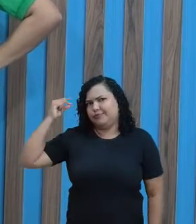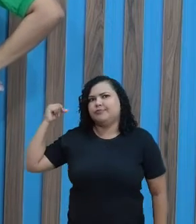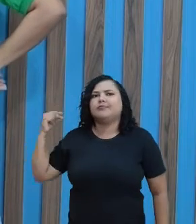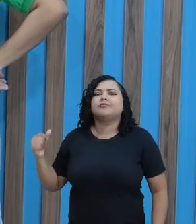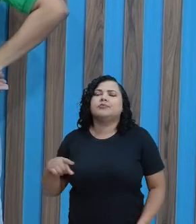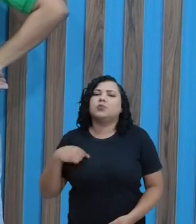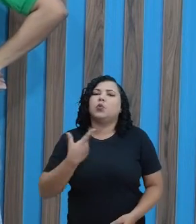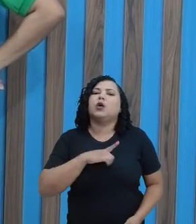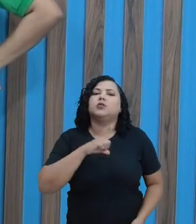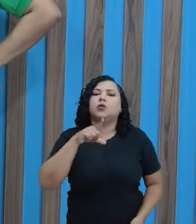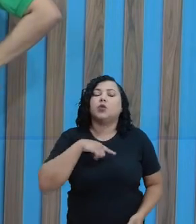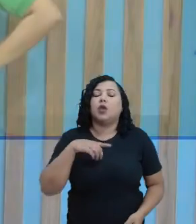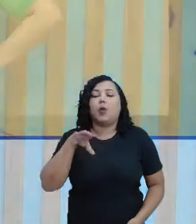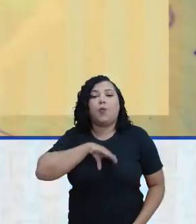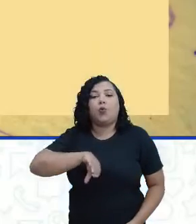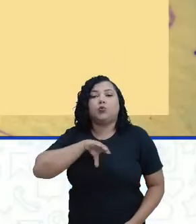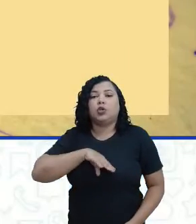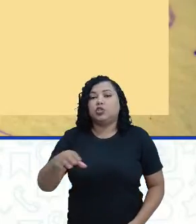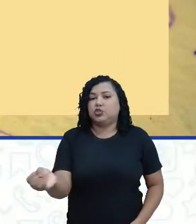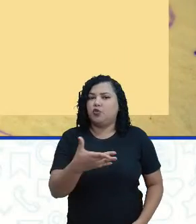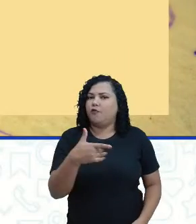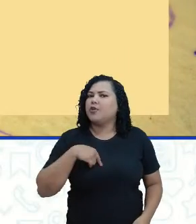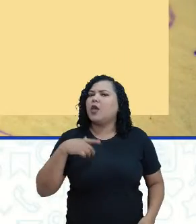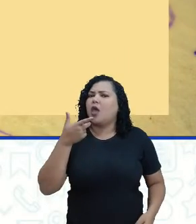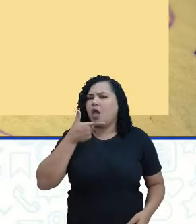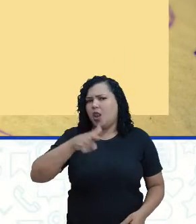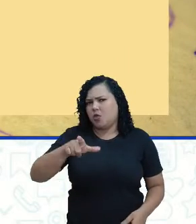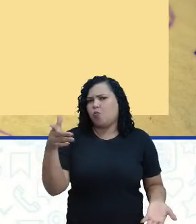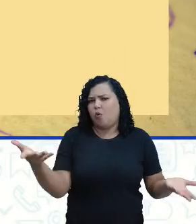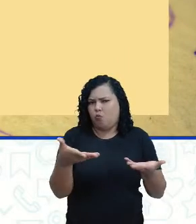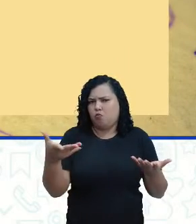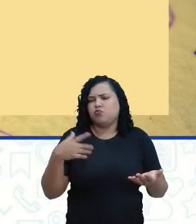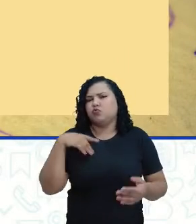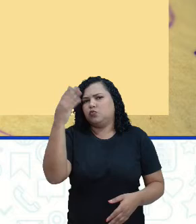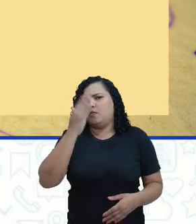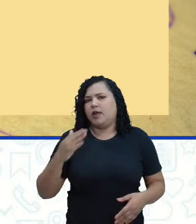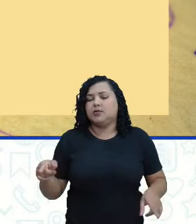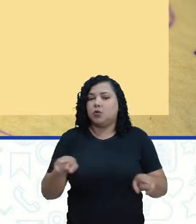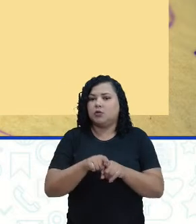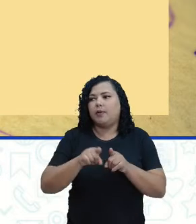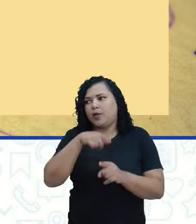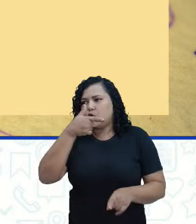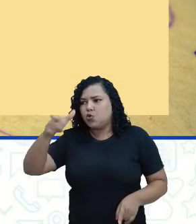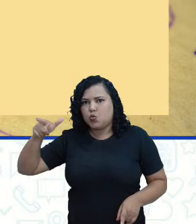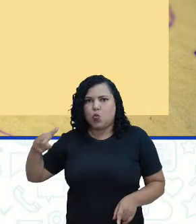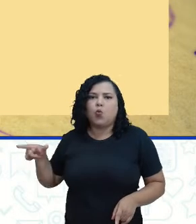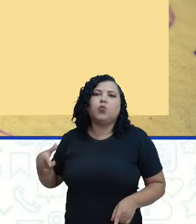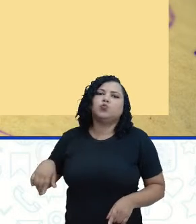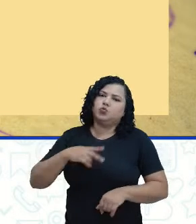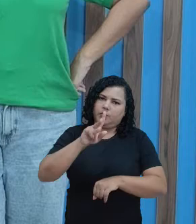tem o português moderno, que é o idioma falado atualmente no Brasil e nos demais países lusófonos.